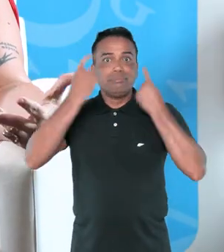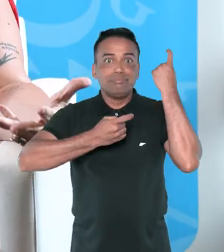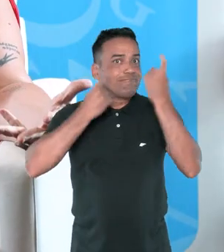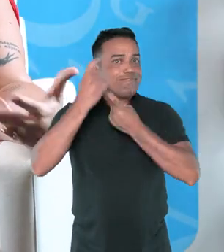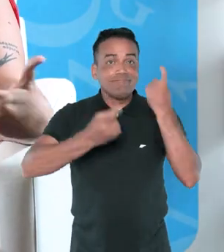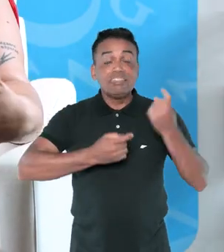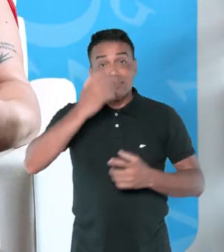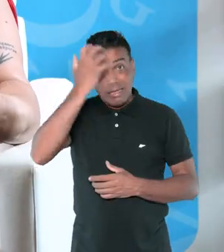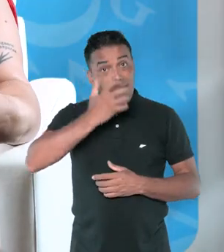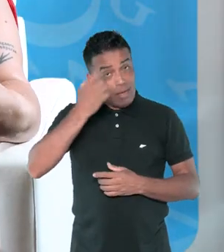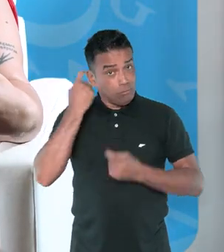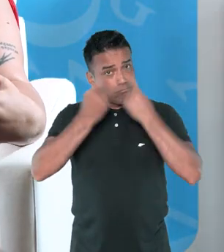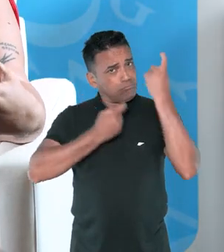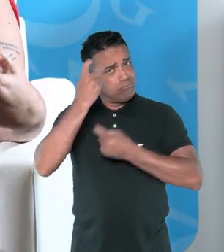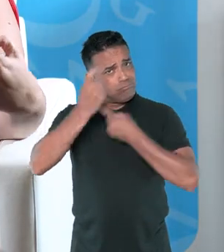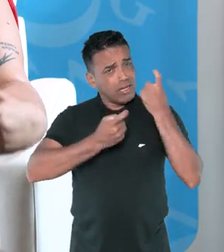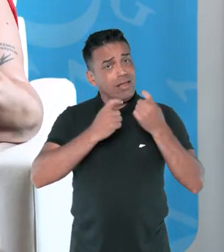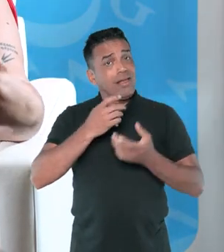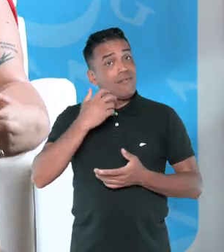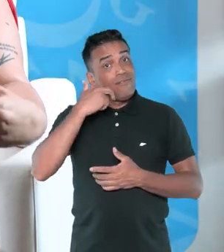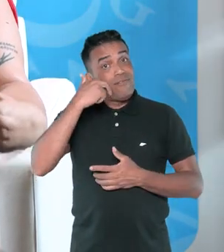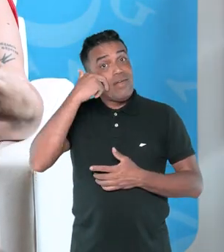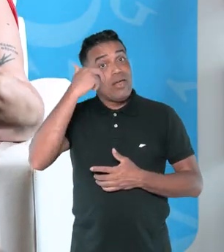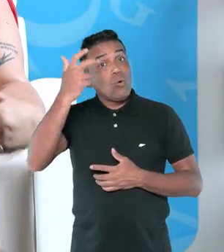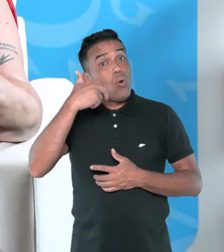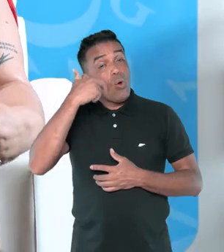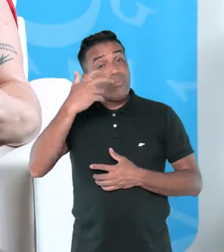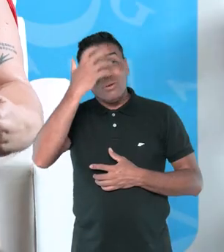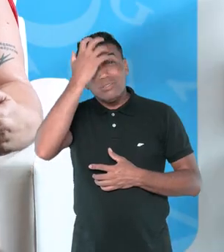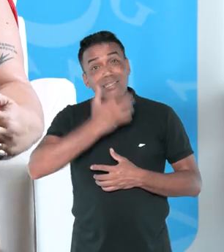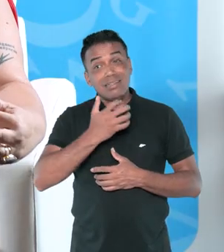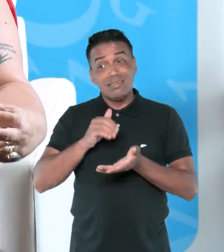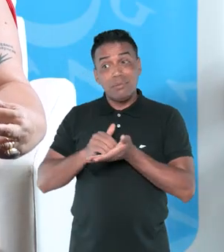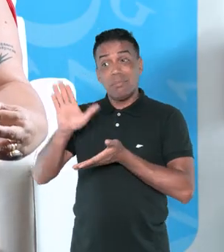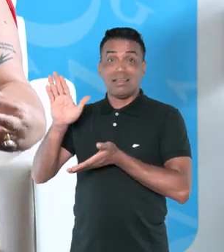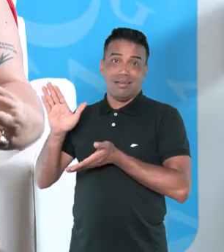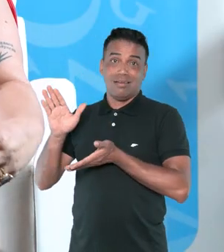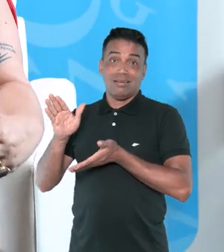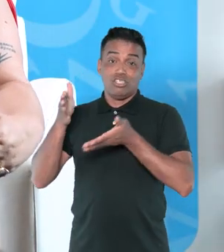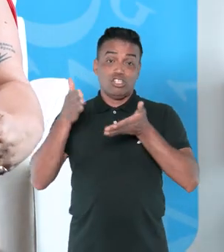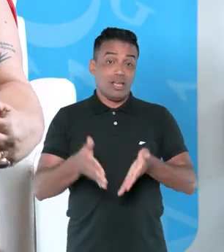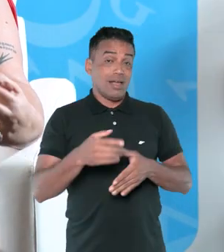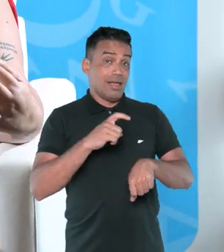falando sério, seríssimo. Era a vergonha que eu ia passar, porque eu tinha certeza que ele ia me expulsar. Quando chegasse em mim, ele